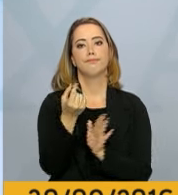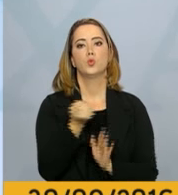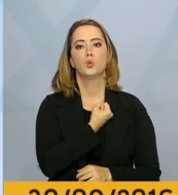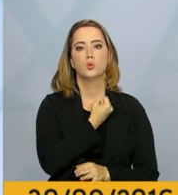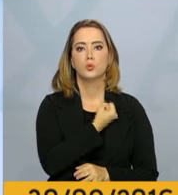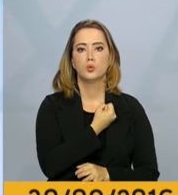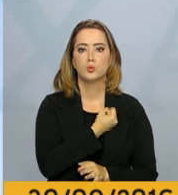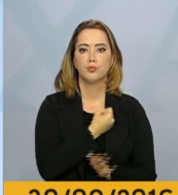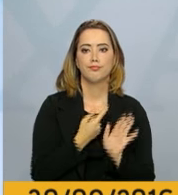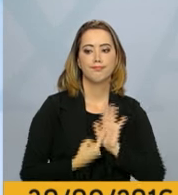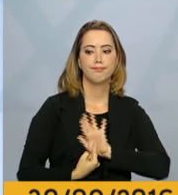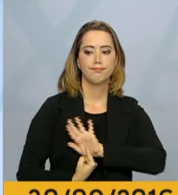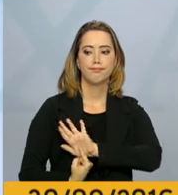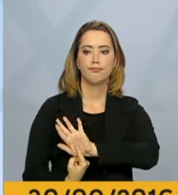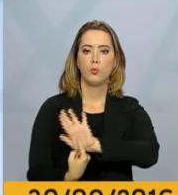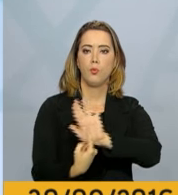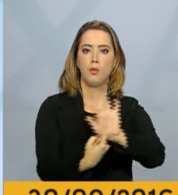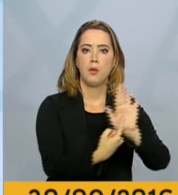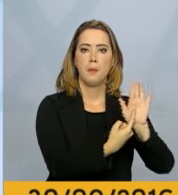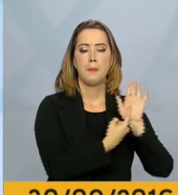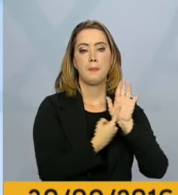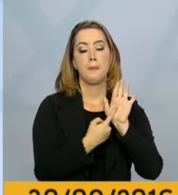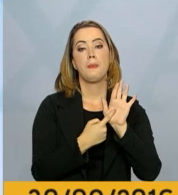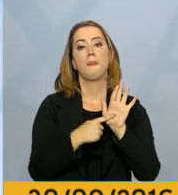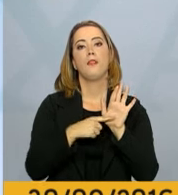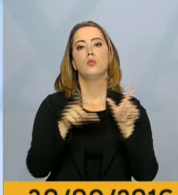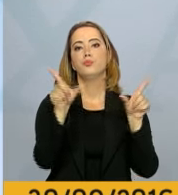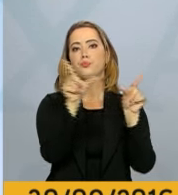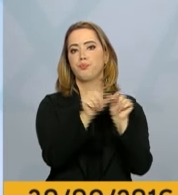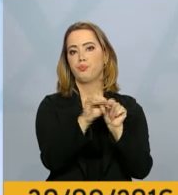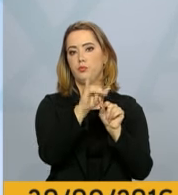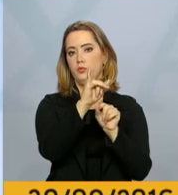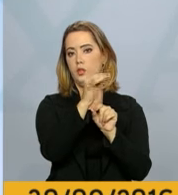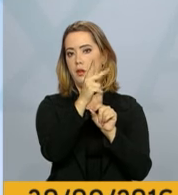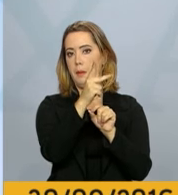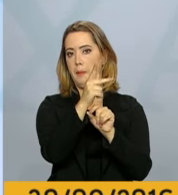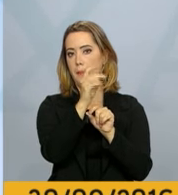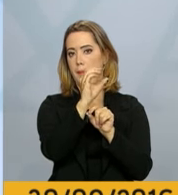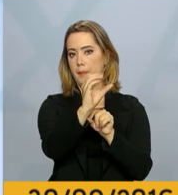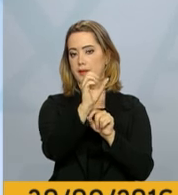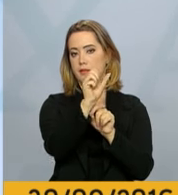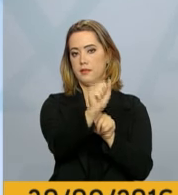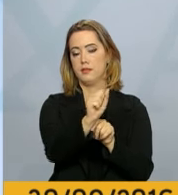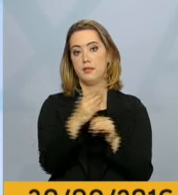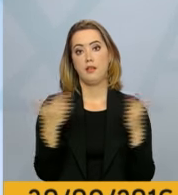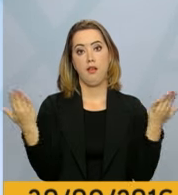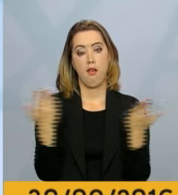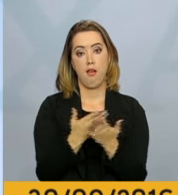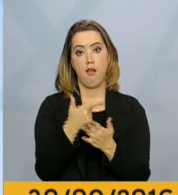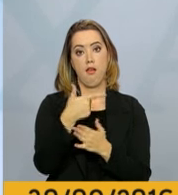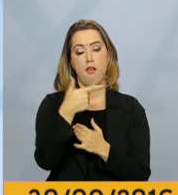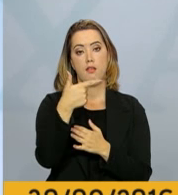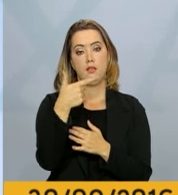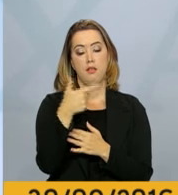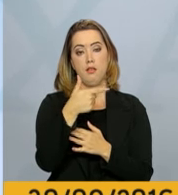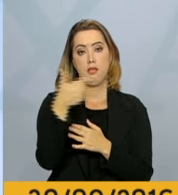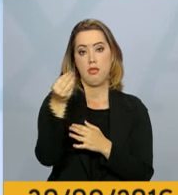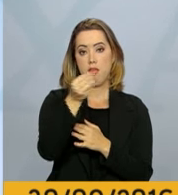IPCA, nós saímos da casa dos 6% em 2014 para mais de 10% em